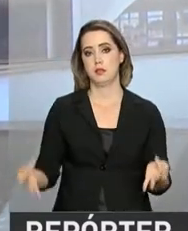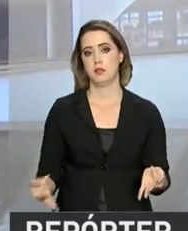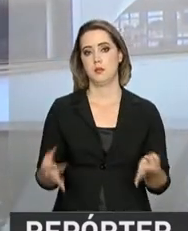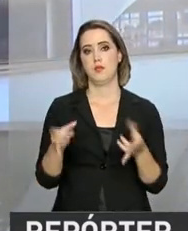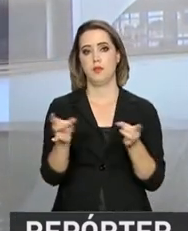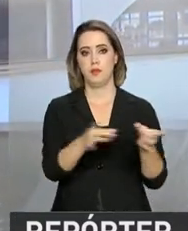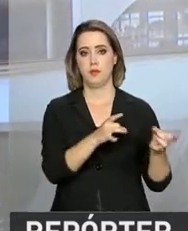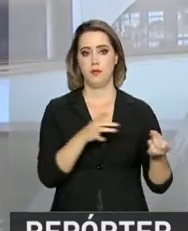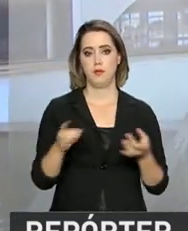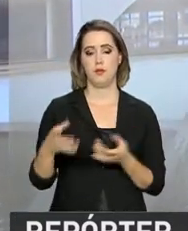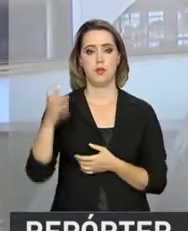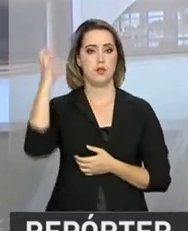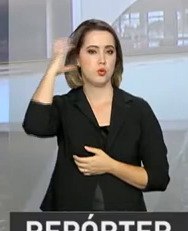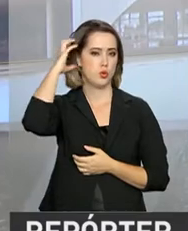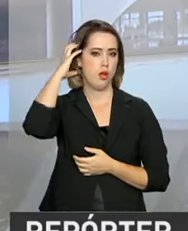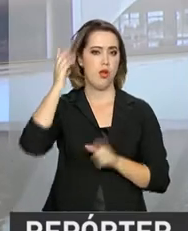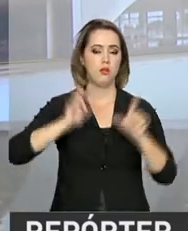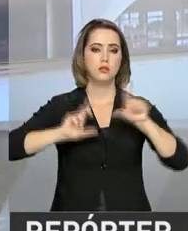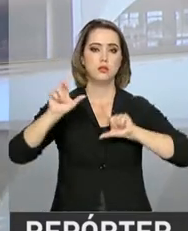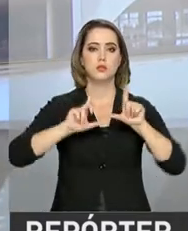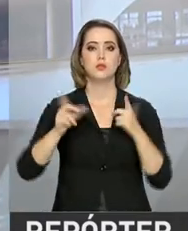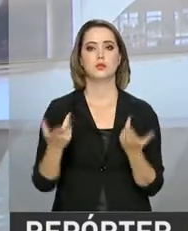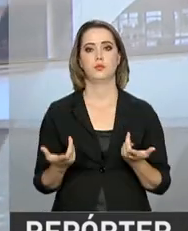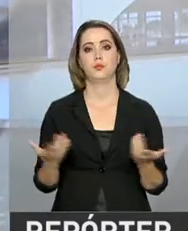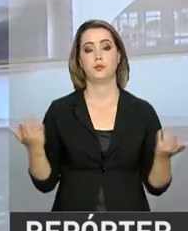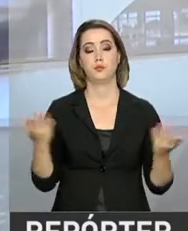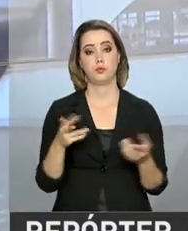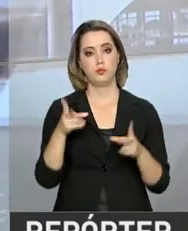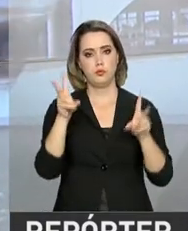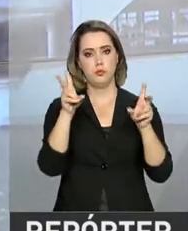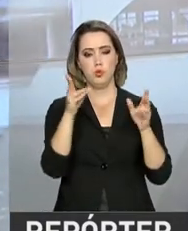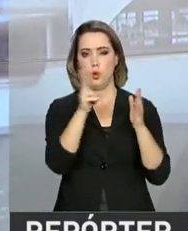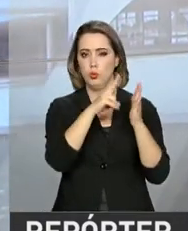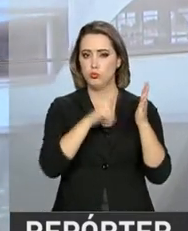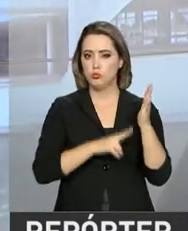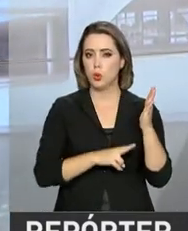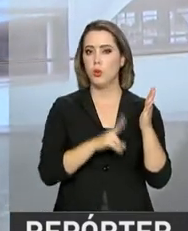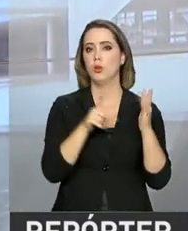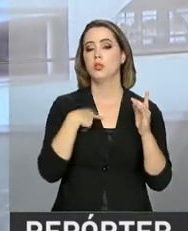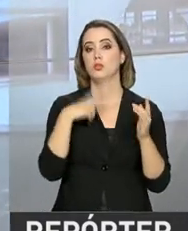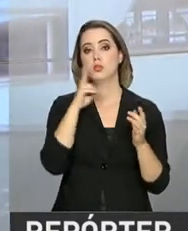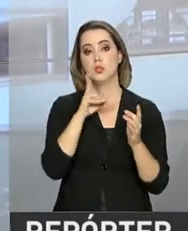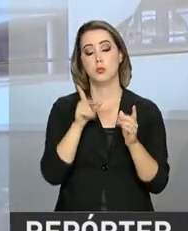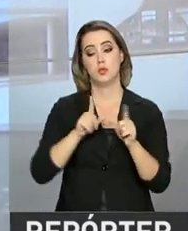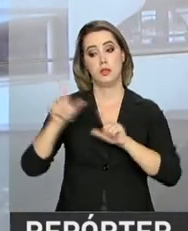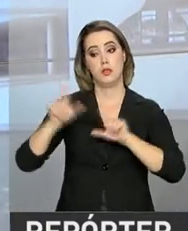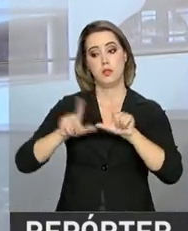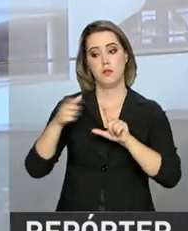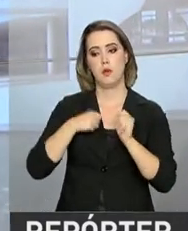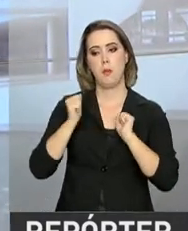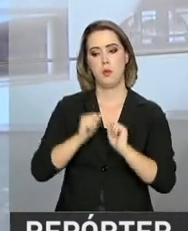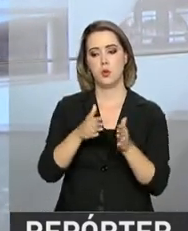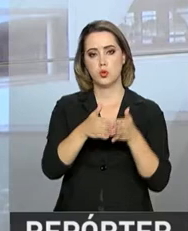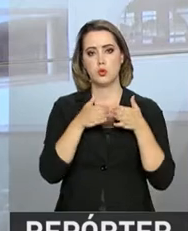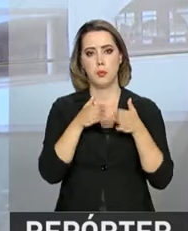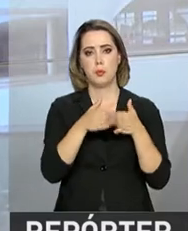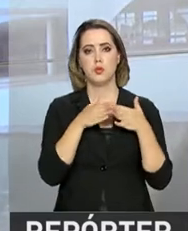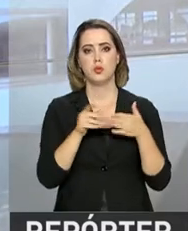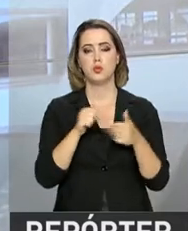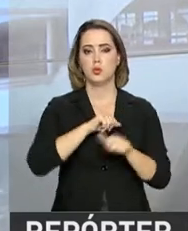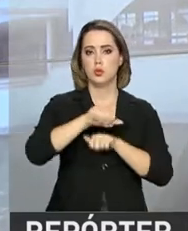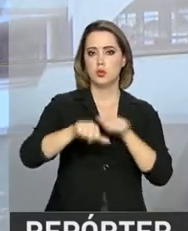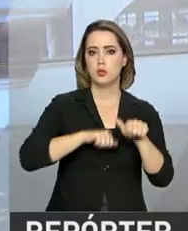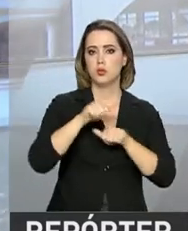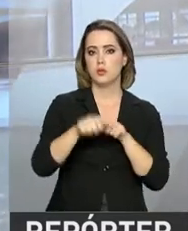rádio e tv o texto estabelece que as emissoras com a concessão em dia podem solicitar a renovação durante os 12 meses